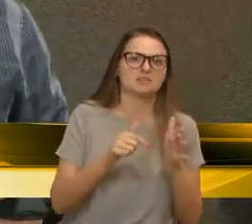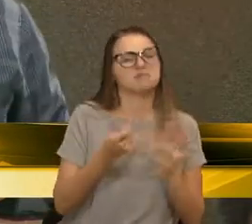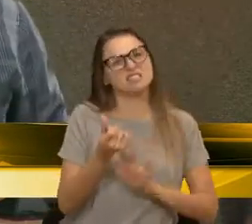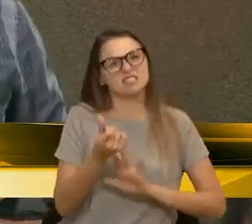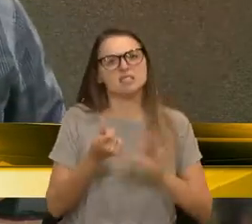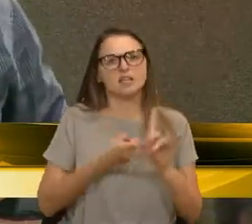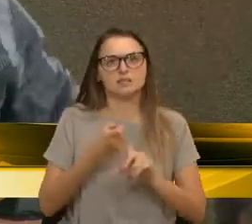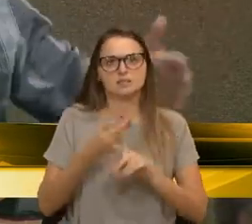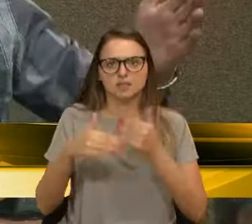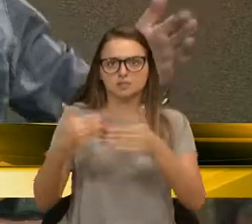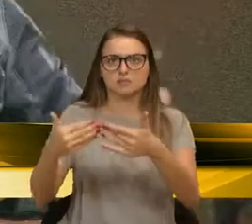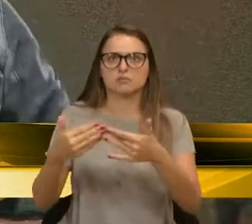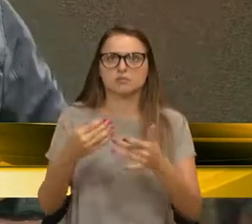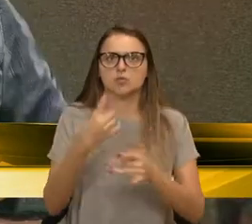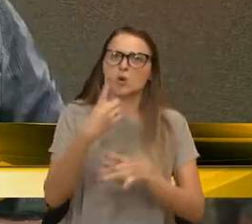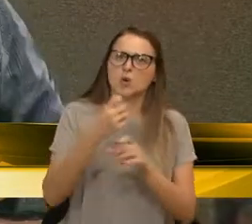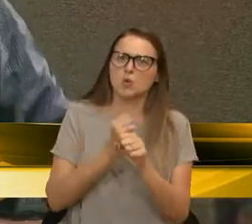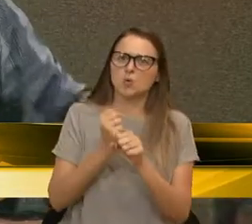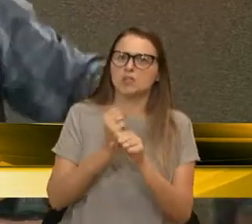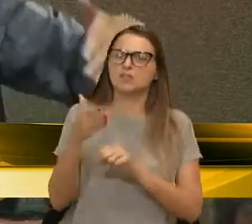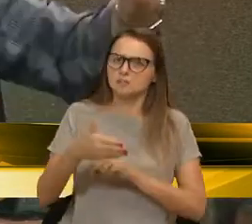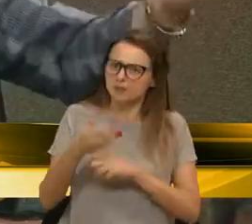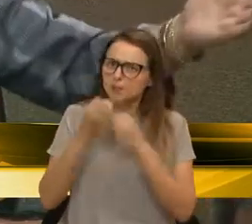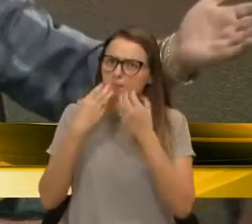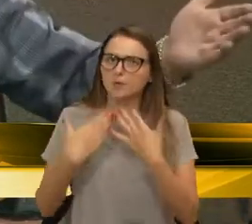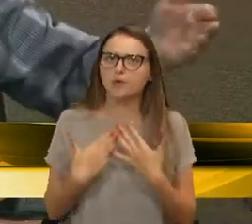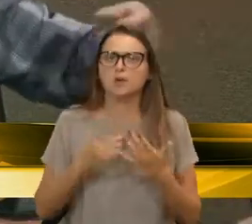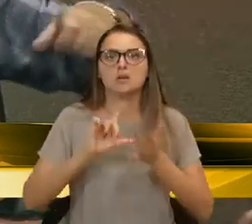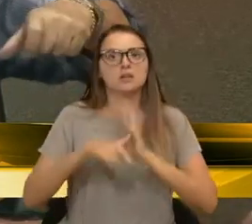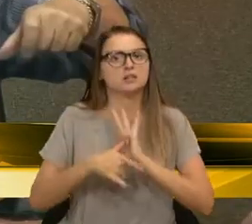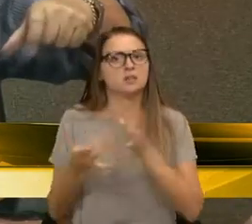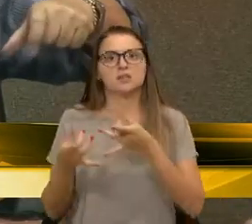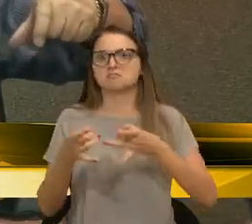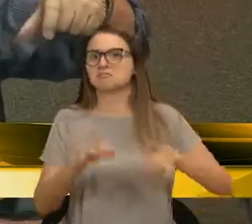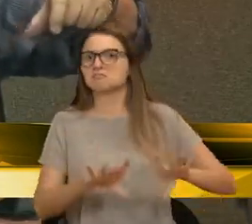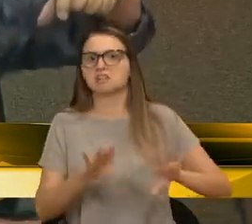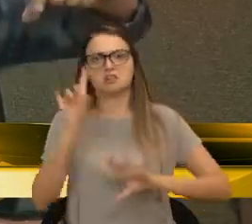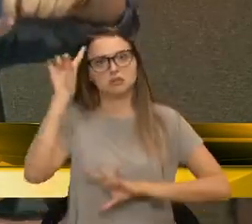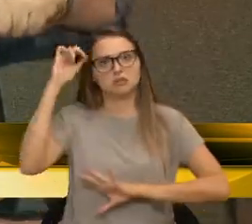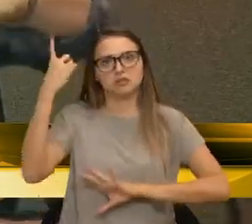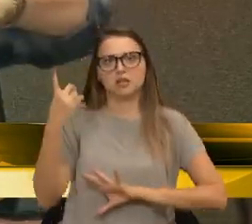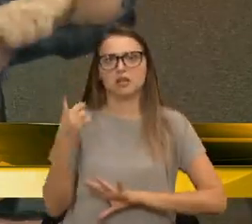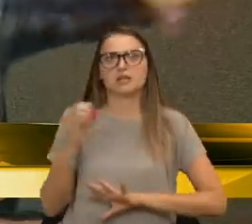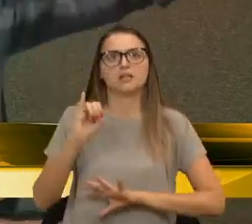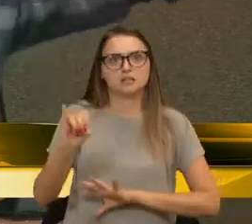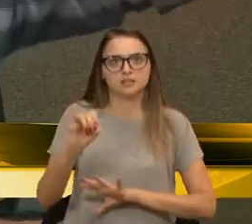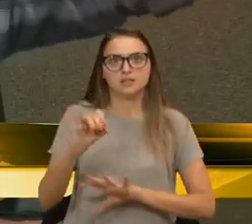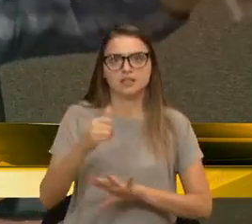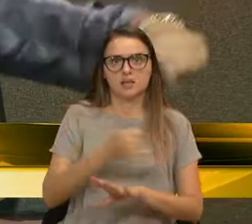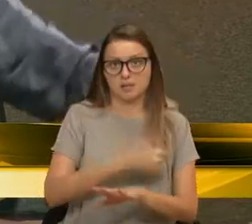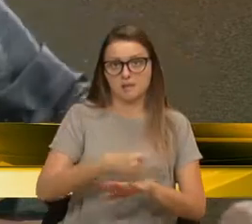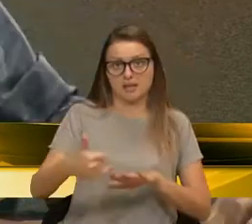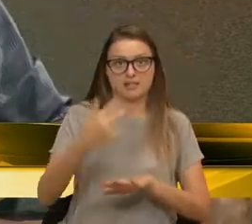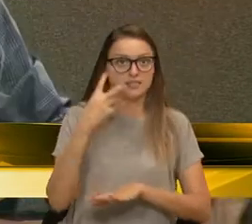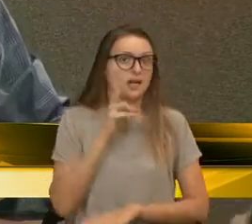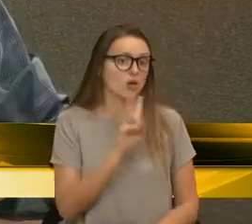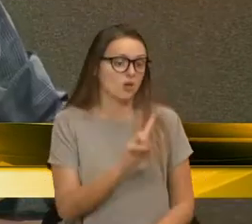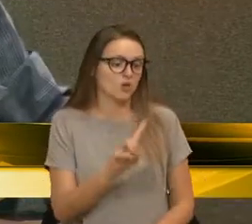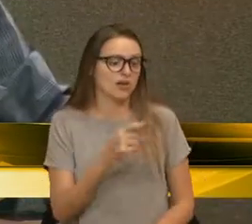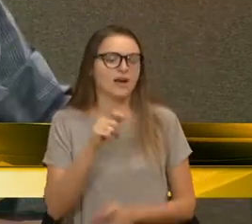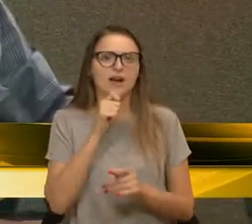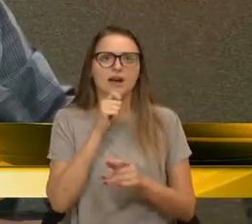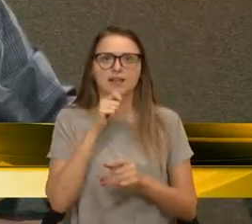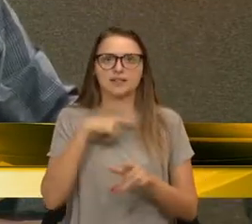né? 1 ano e meio e mais, por aí. E aí se abandonou a ideia, se a gente passar lá ainda tem as marcas vermelhas, né,